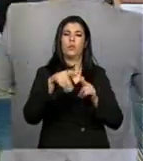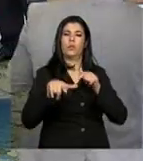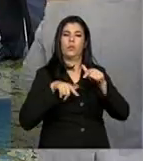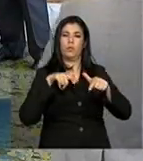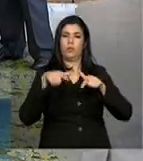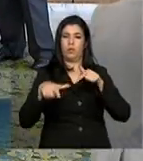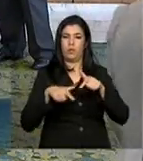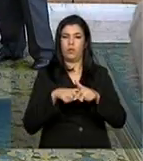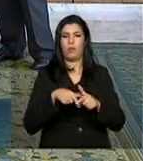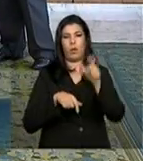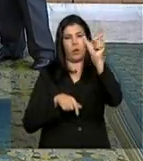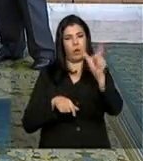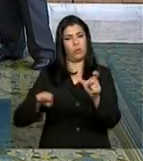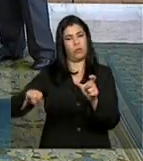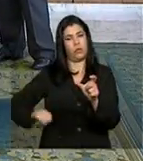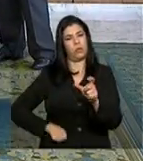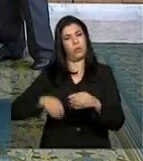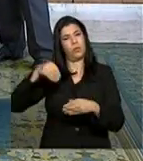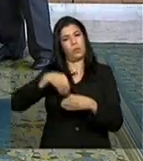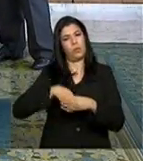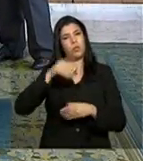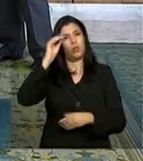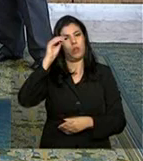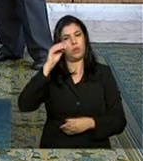no país que o recebe.